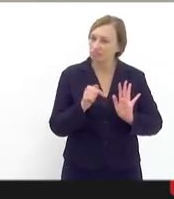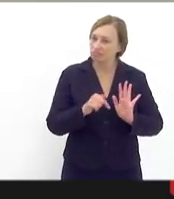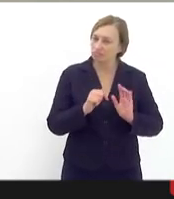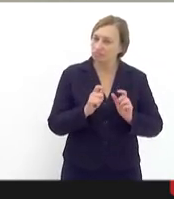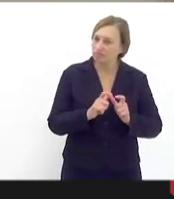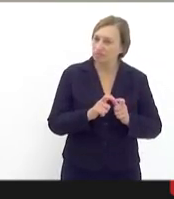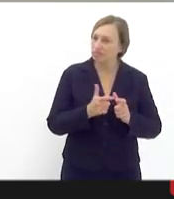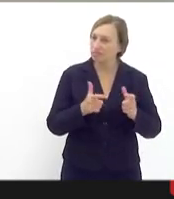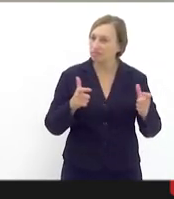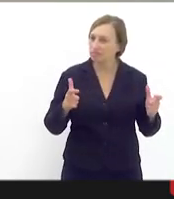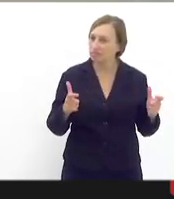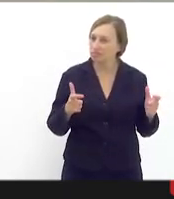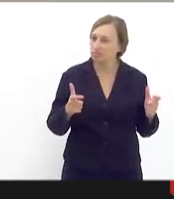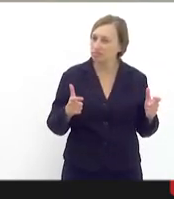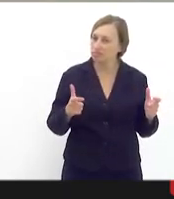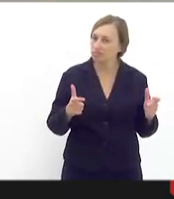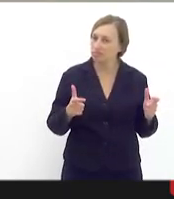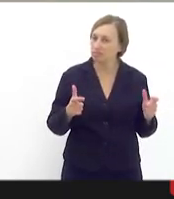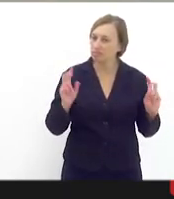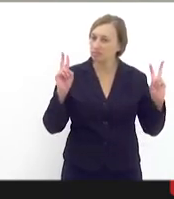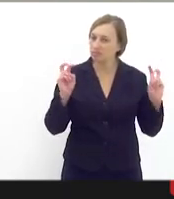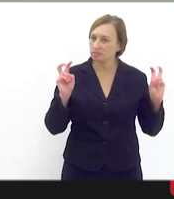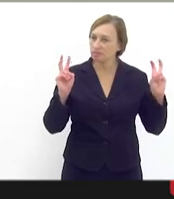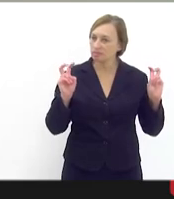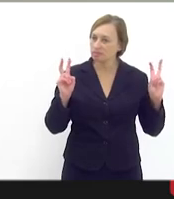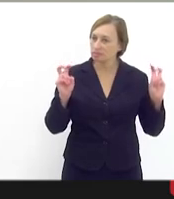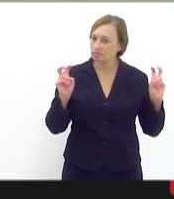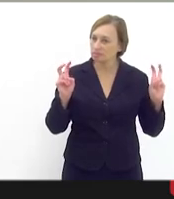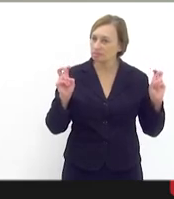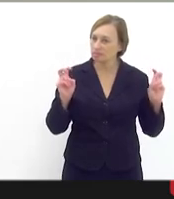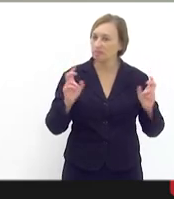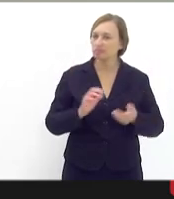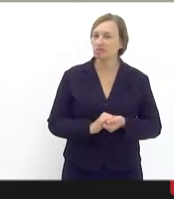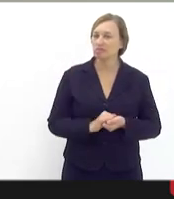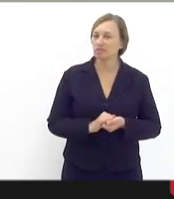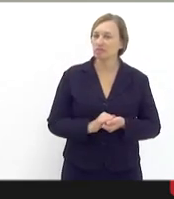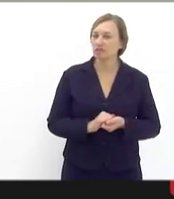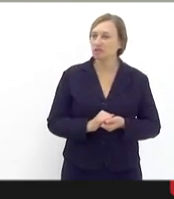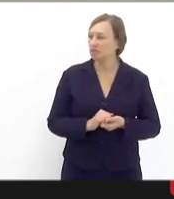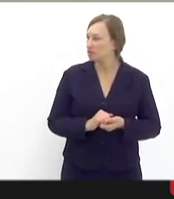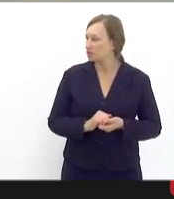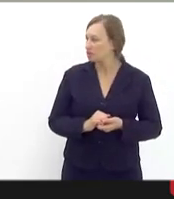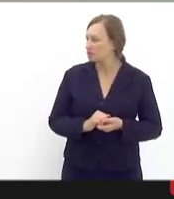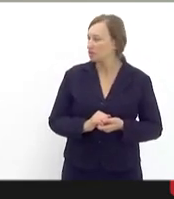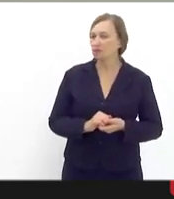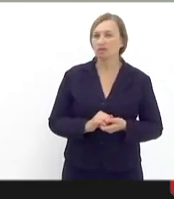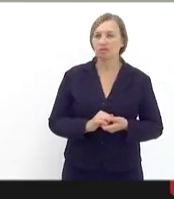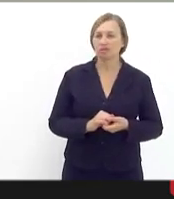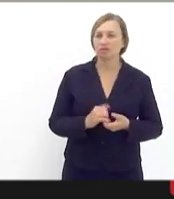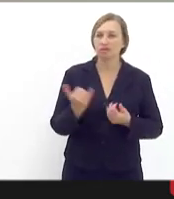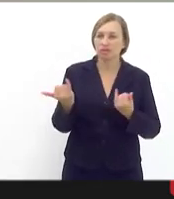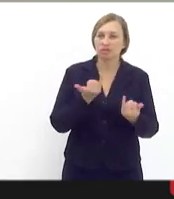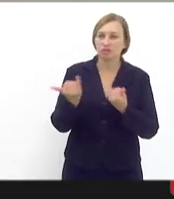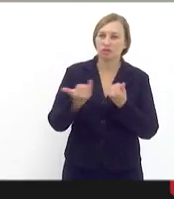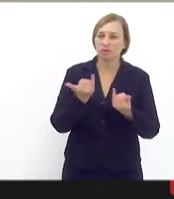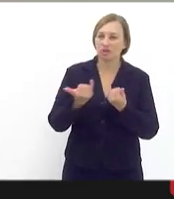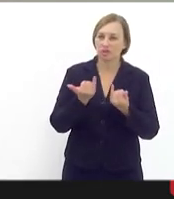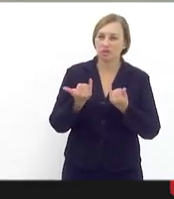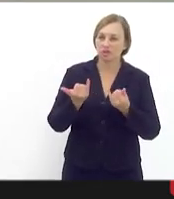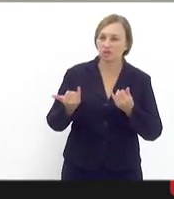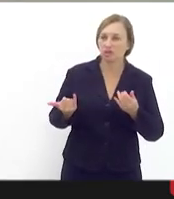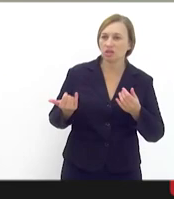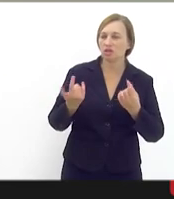uma ampliação do escopo, né? Porque eu acho que o combate à desinformação é um eixo que a gente tem que atacar. A